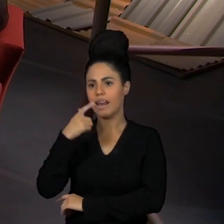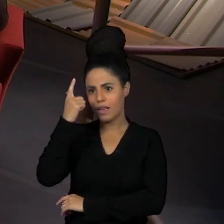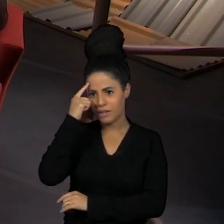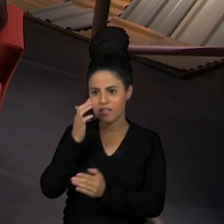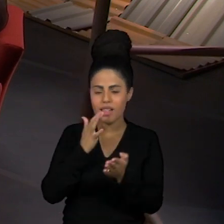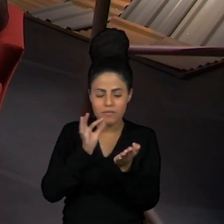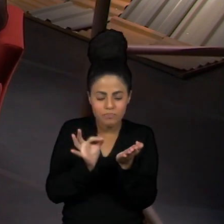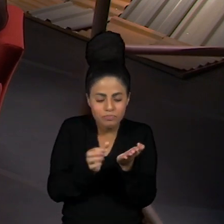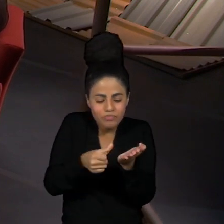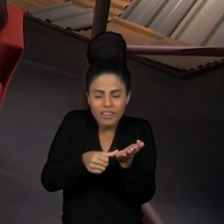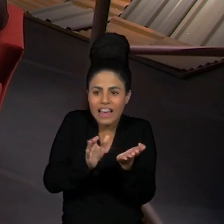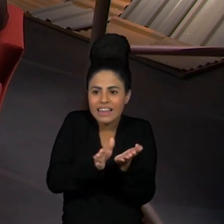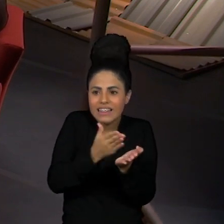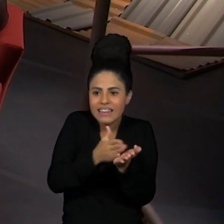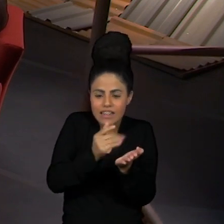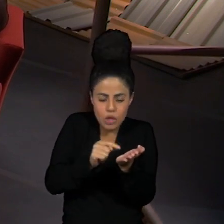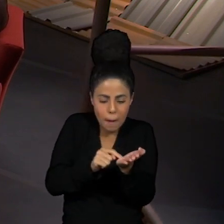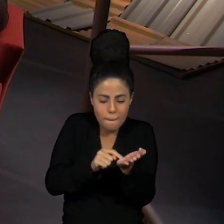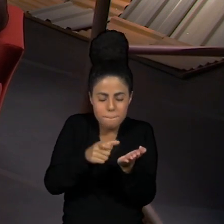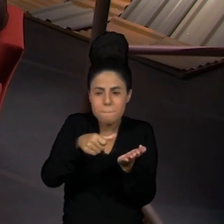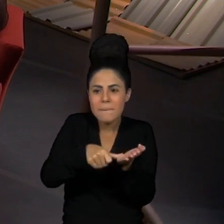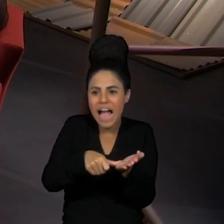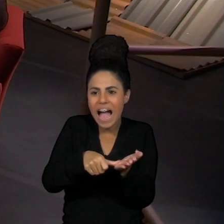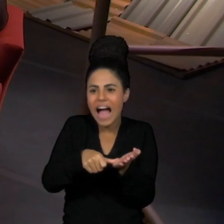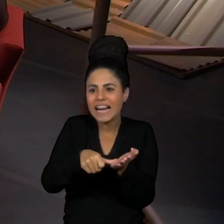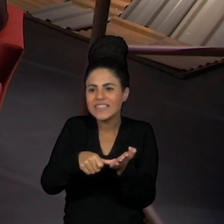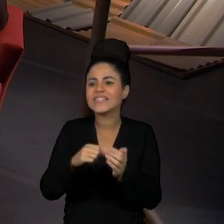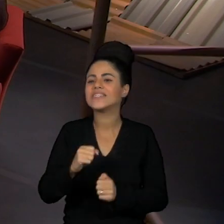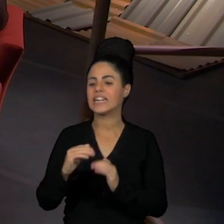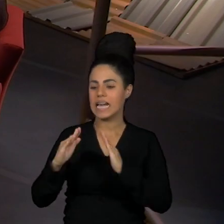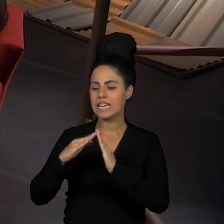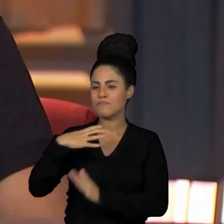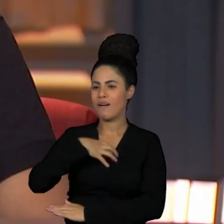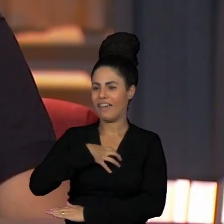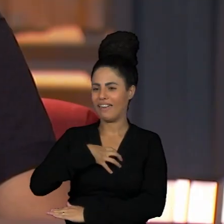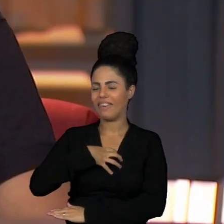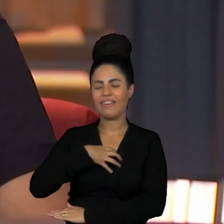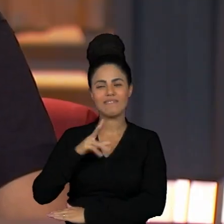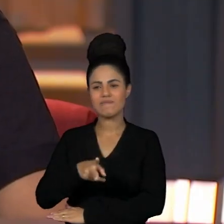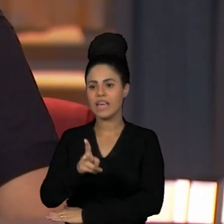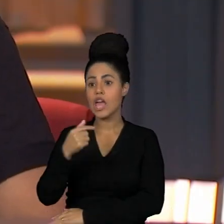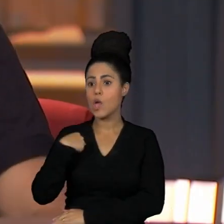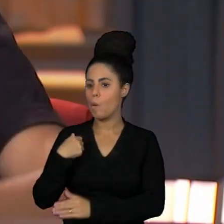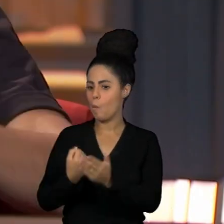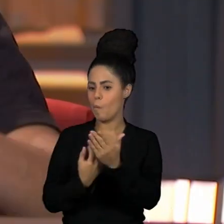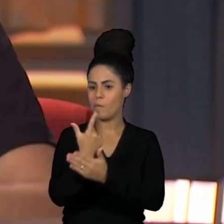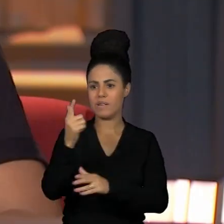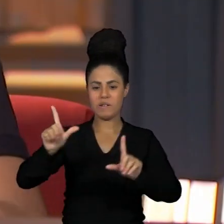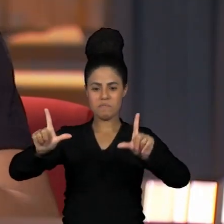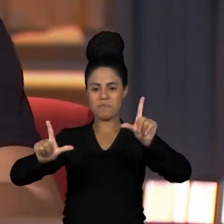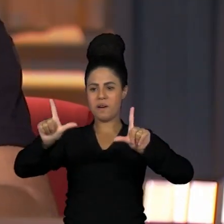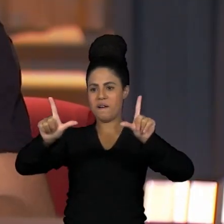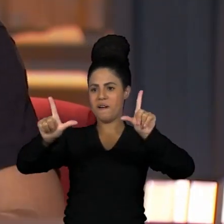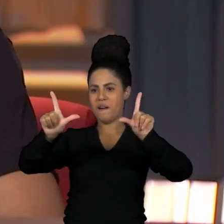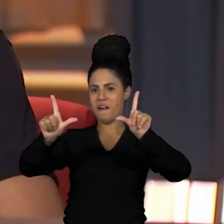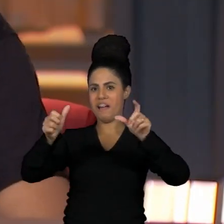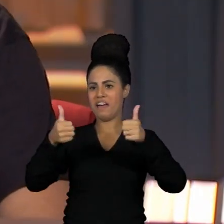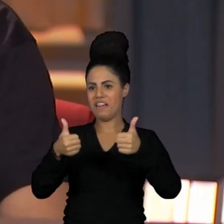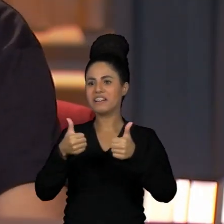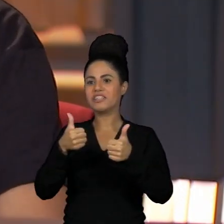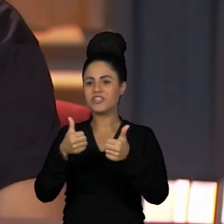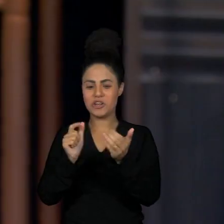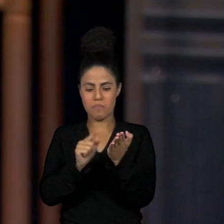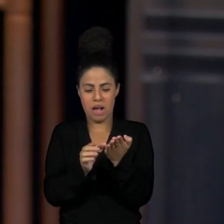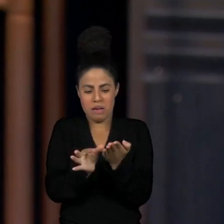louco lá, tinha uns carnê louco, tipo Casas Bahia, algo do tipo. Comprei uma TV, tinha lá os